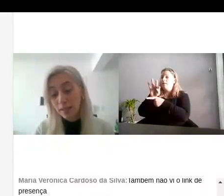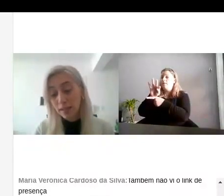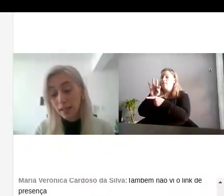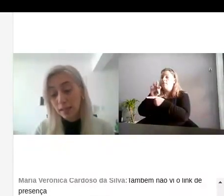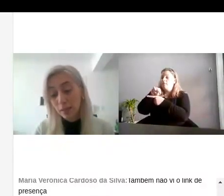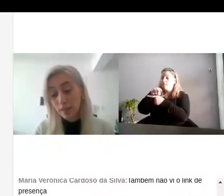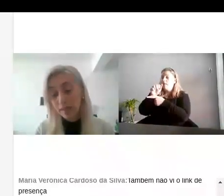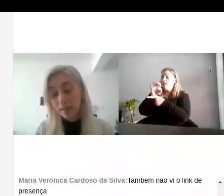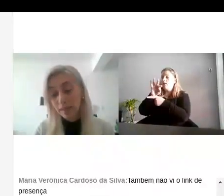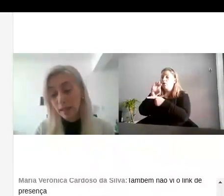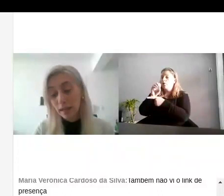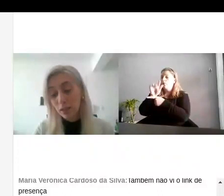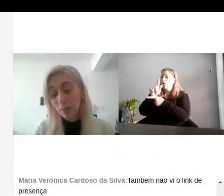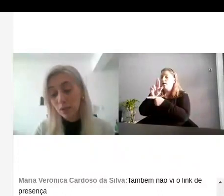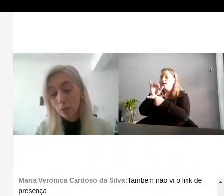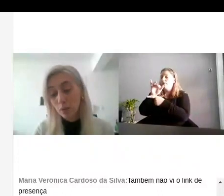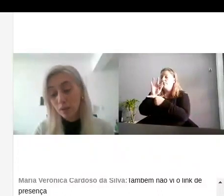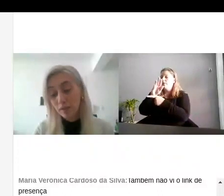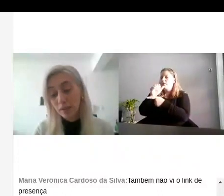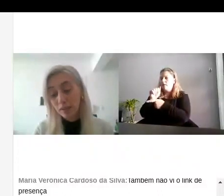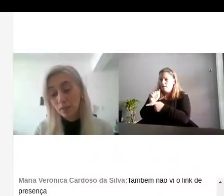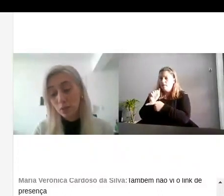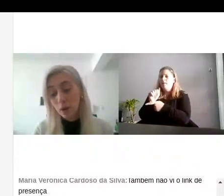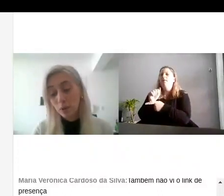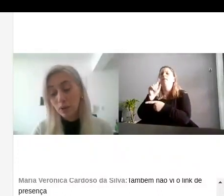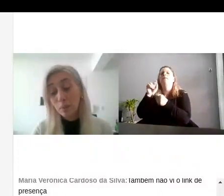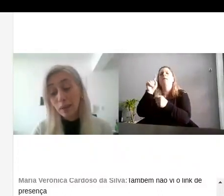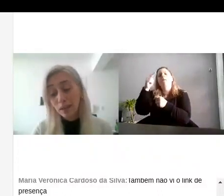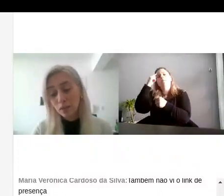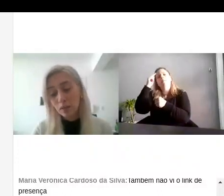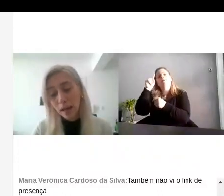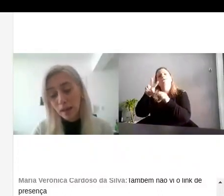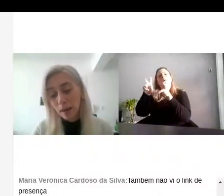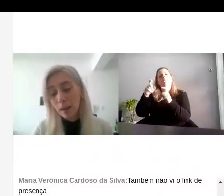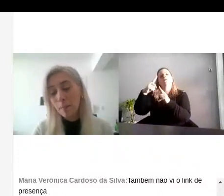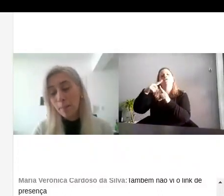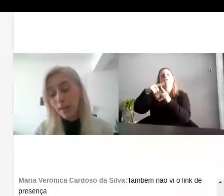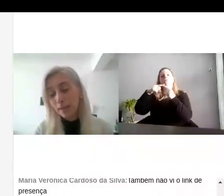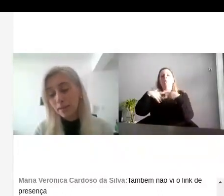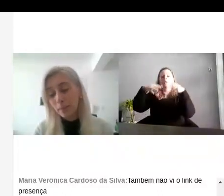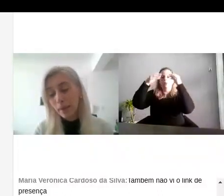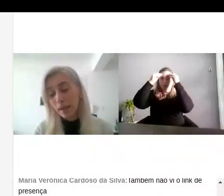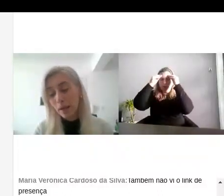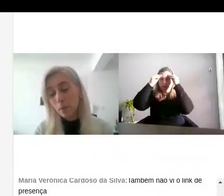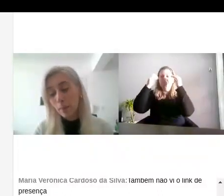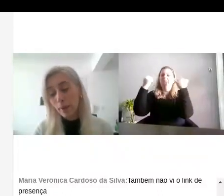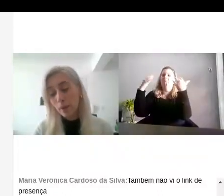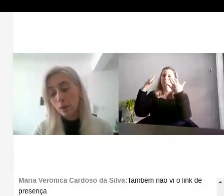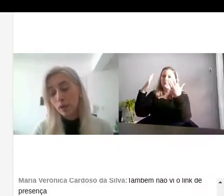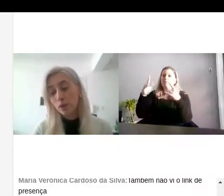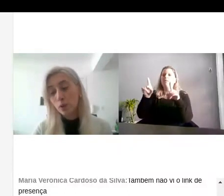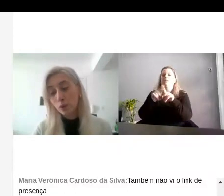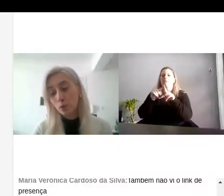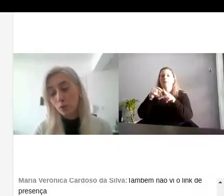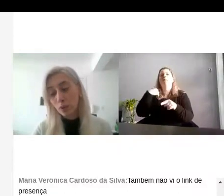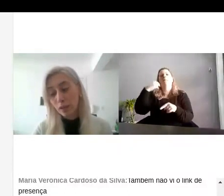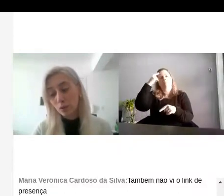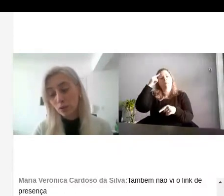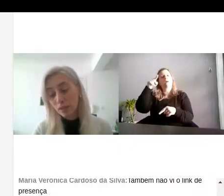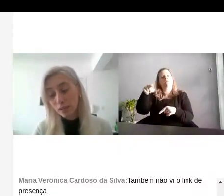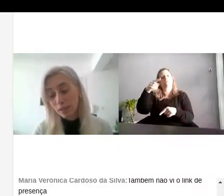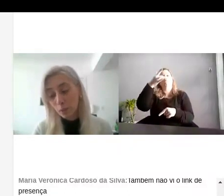destaques em relação à necessidade da pessoa com deficiência visual também estudar para desempenhar o papel de consultor